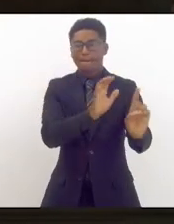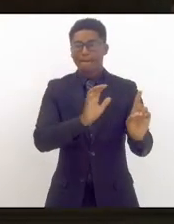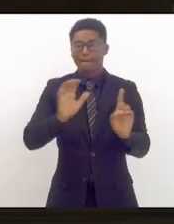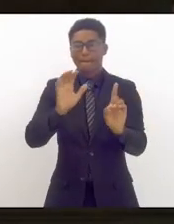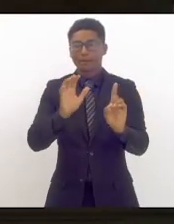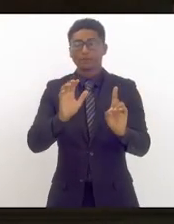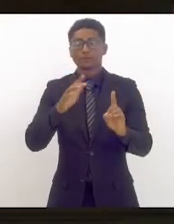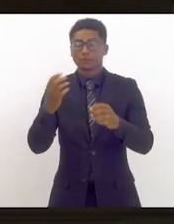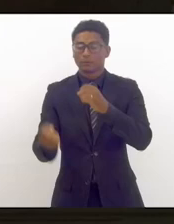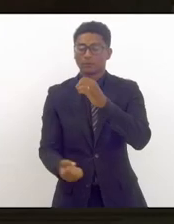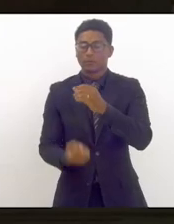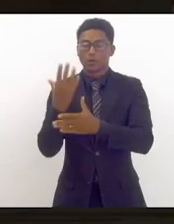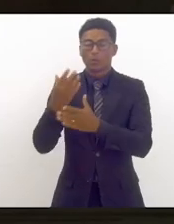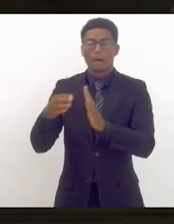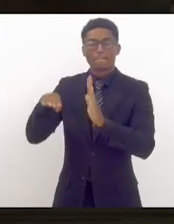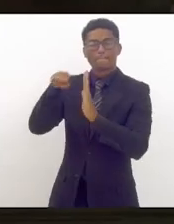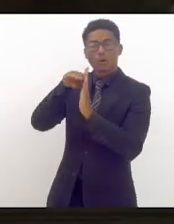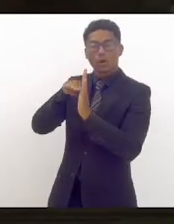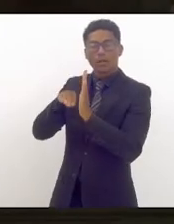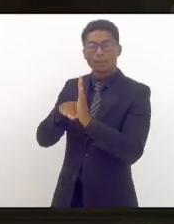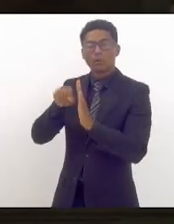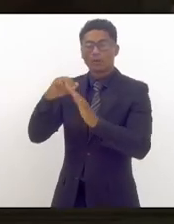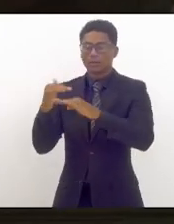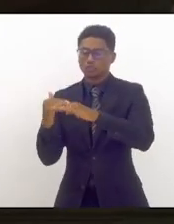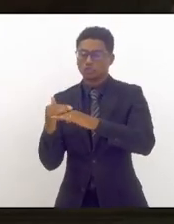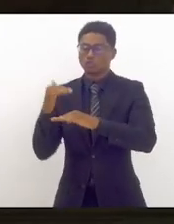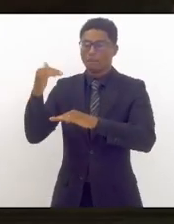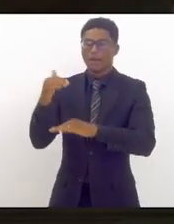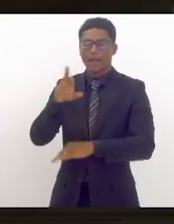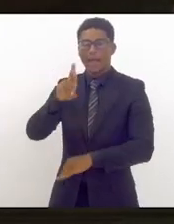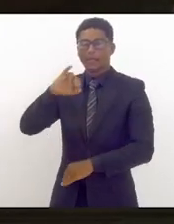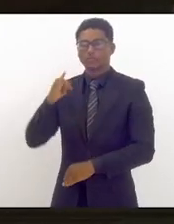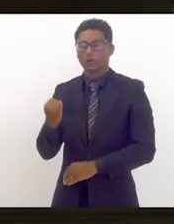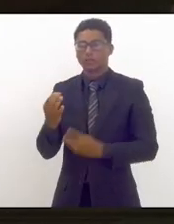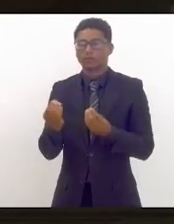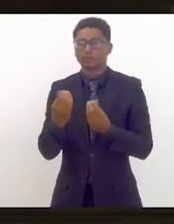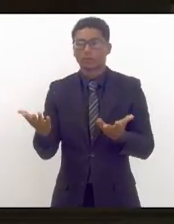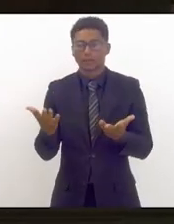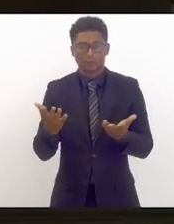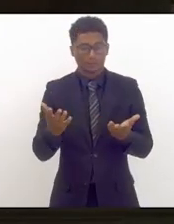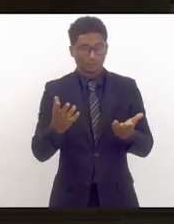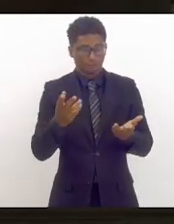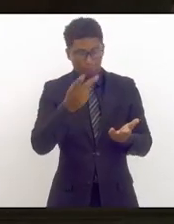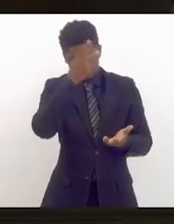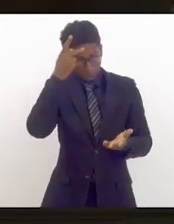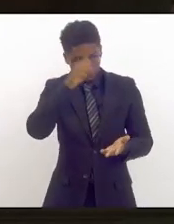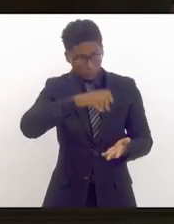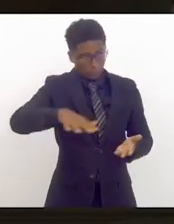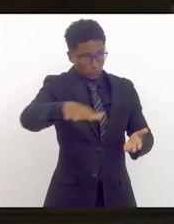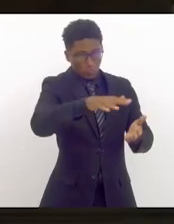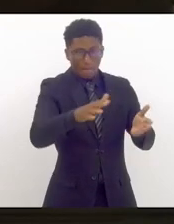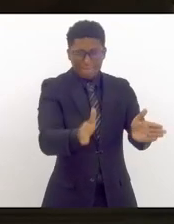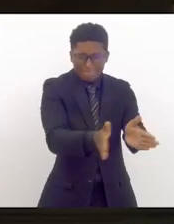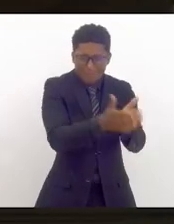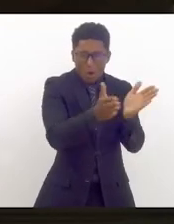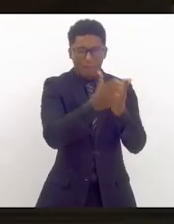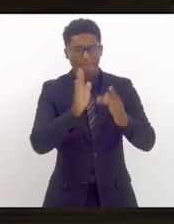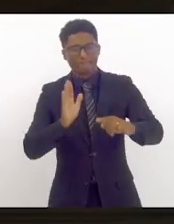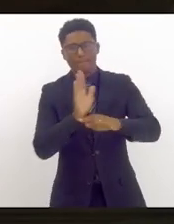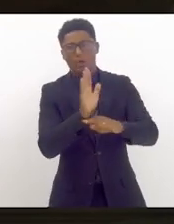do SuperRJ para atender as camadas mais fragilizadas da sociedade. O programa já atendeu mais